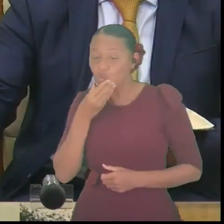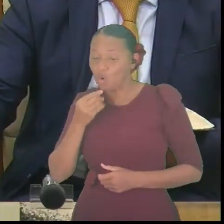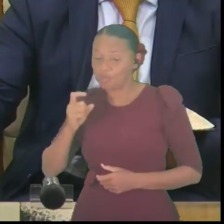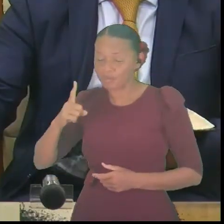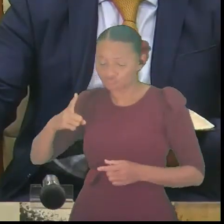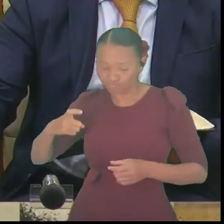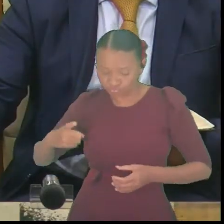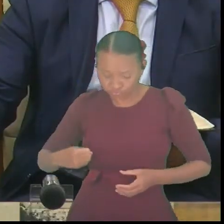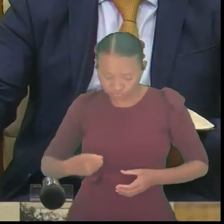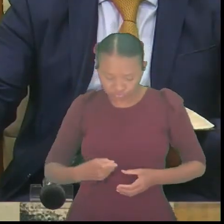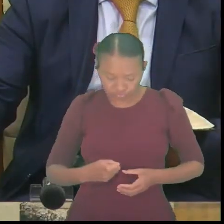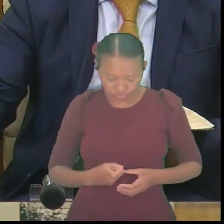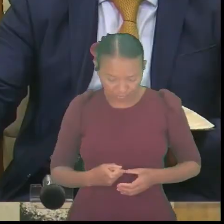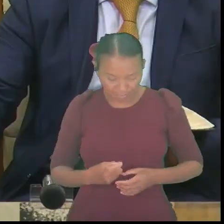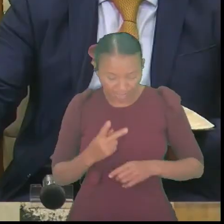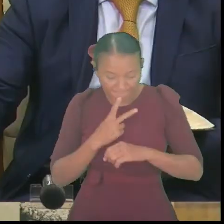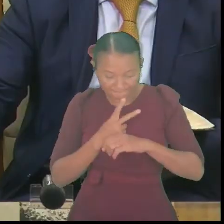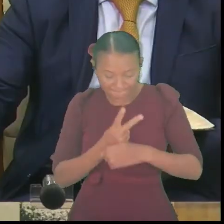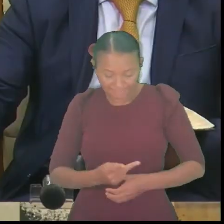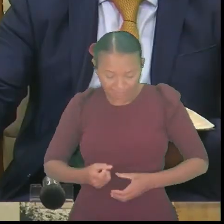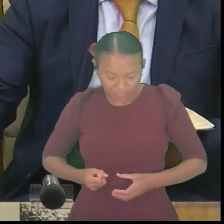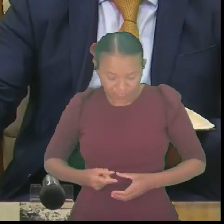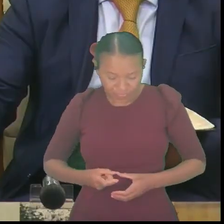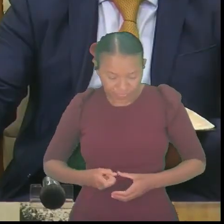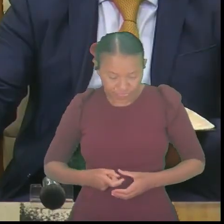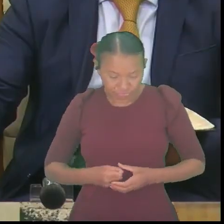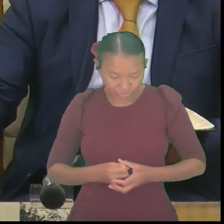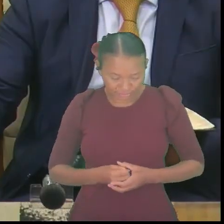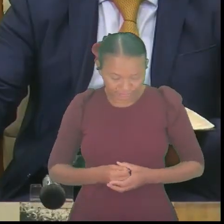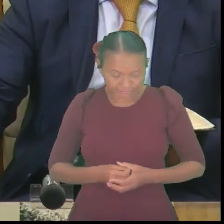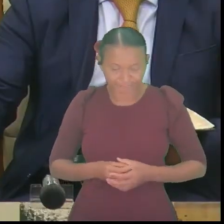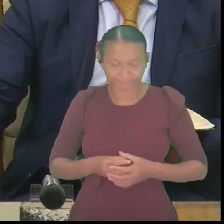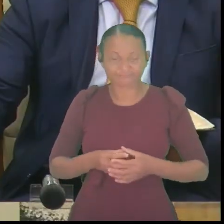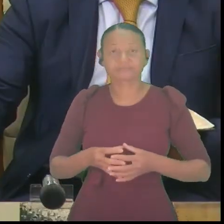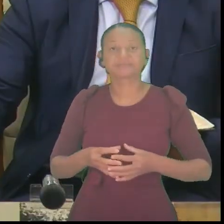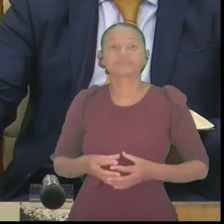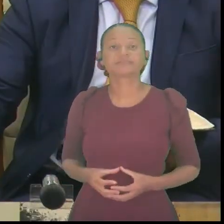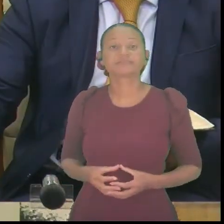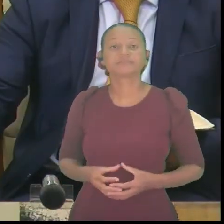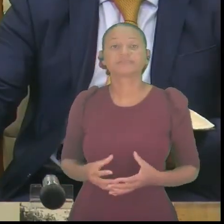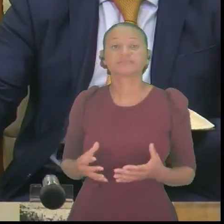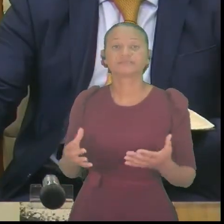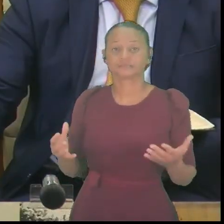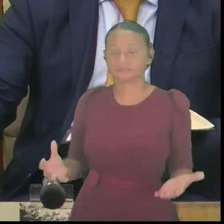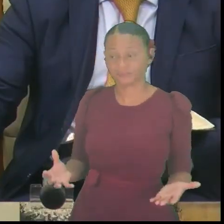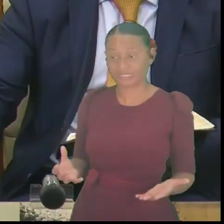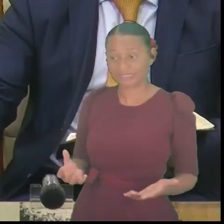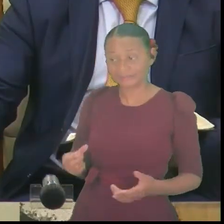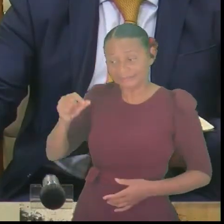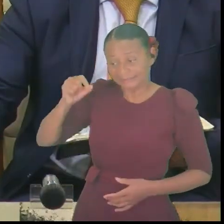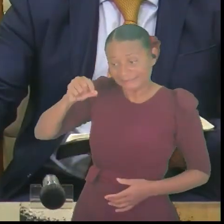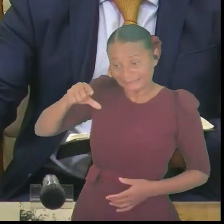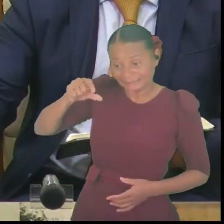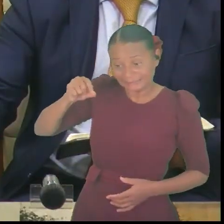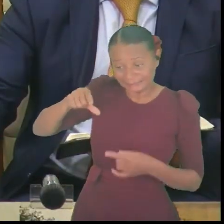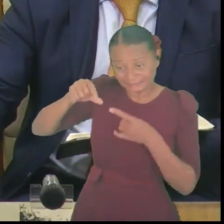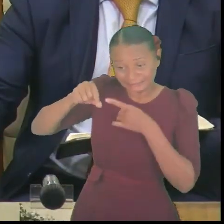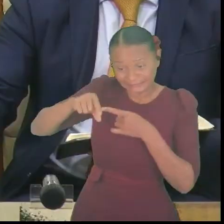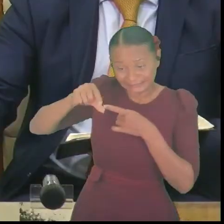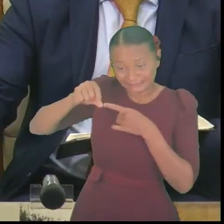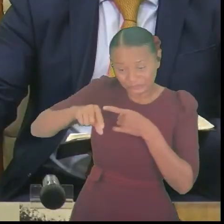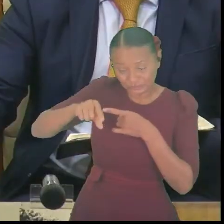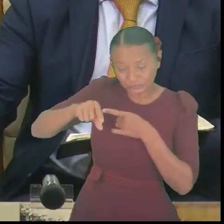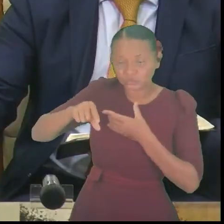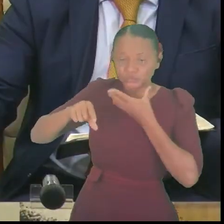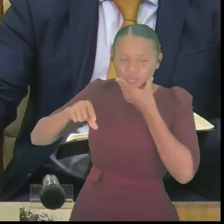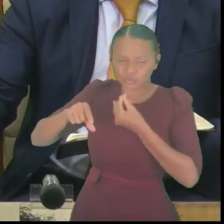a mulher emprestava o ventre para gerar a criança, então a semente era do homem. Então dizia, se a semente é do homem, como é que vai